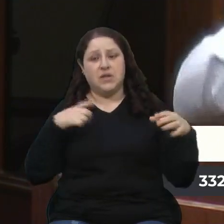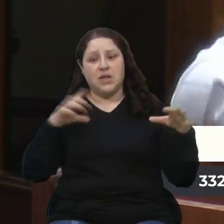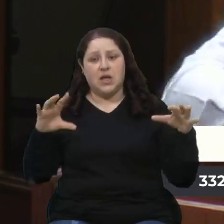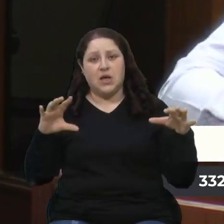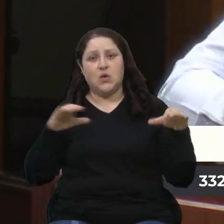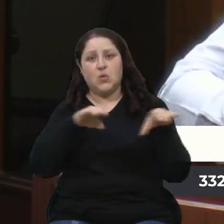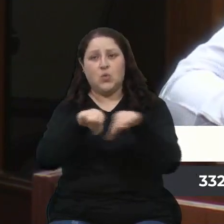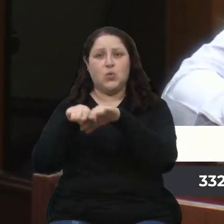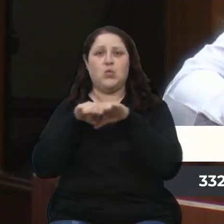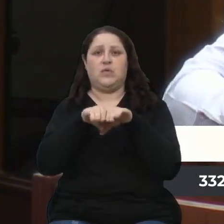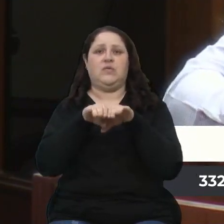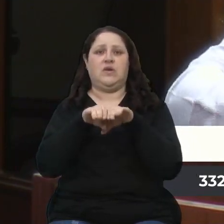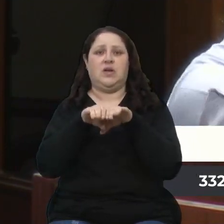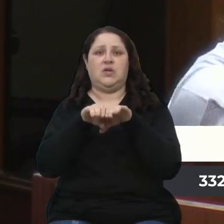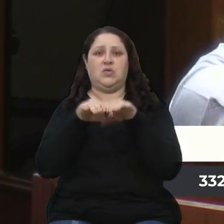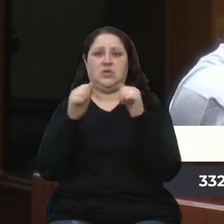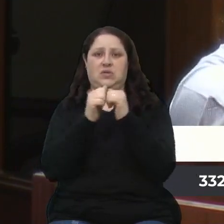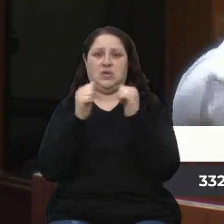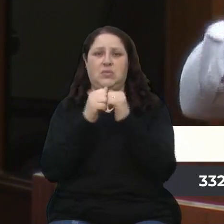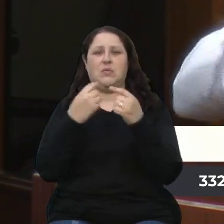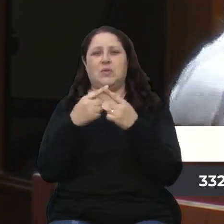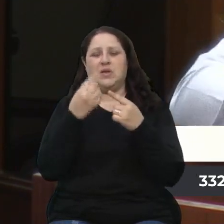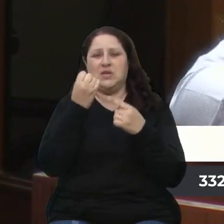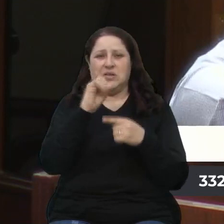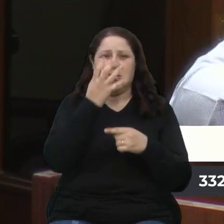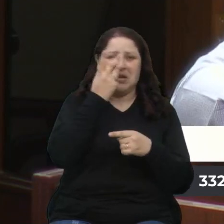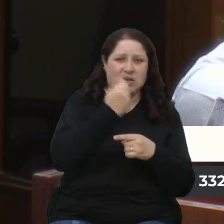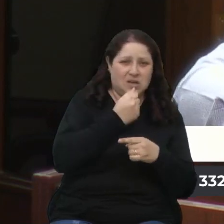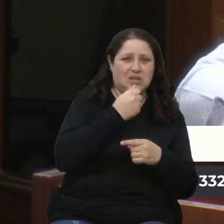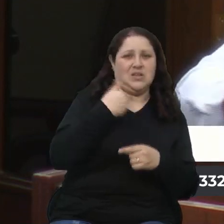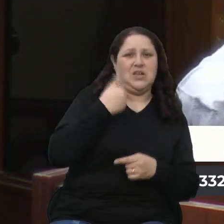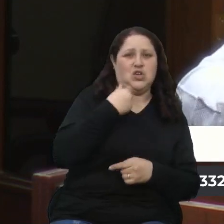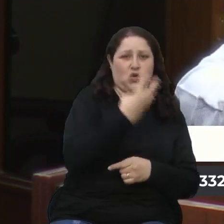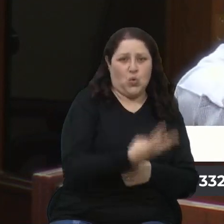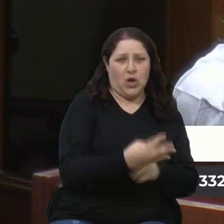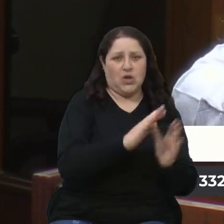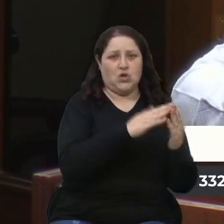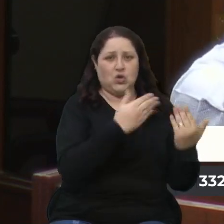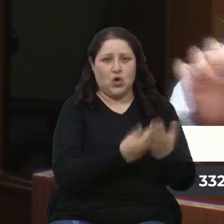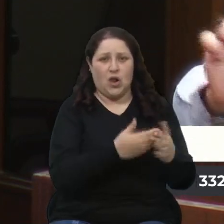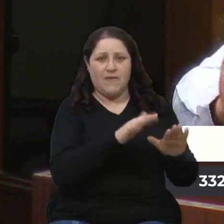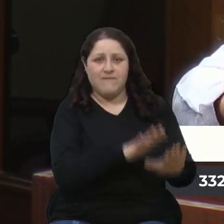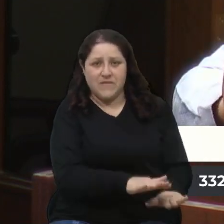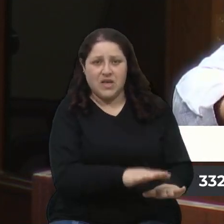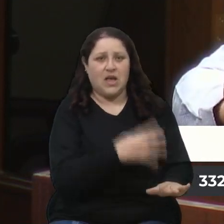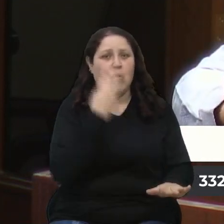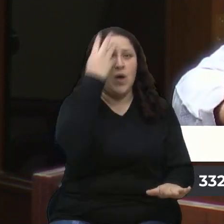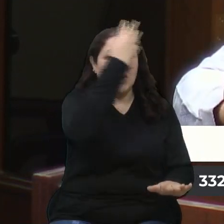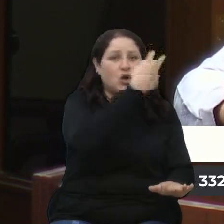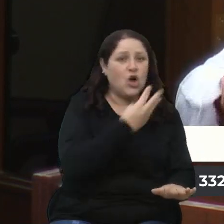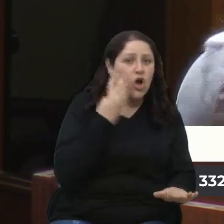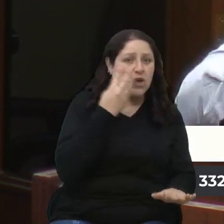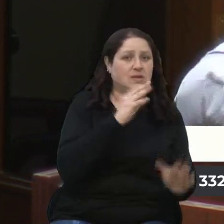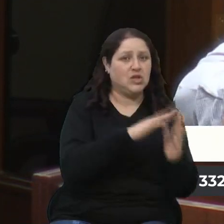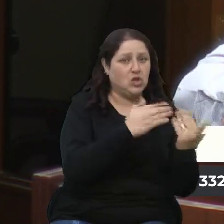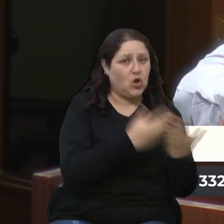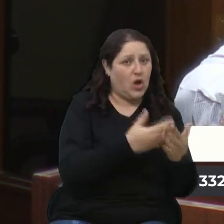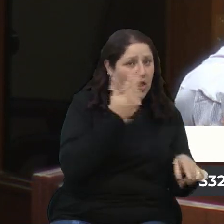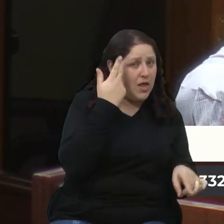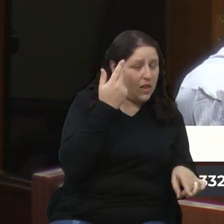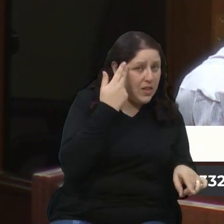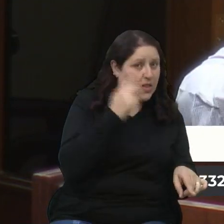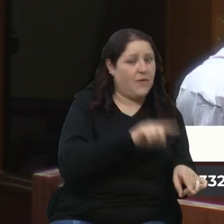hoje, se uma criança fica na escola regular de 4 anos, ela fica 4 horas na escola regular e ela vai para